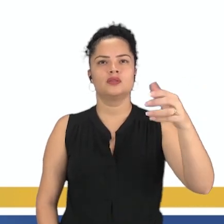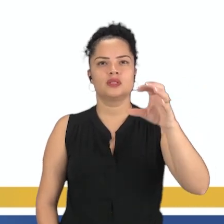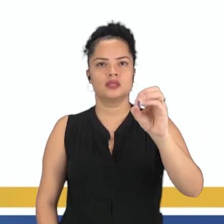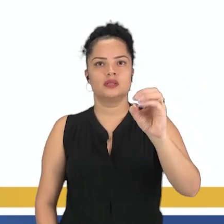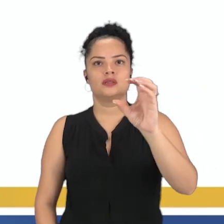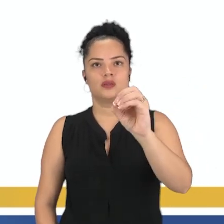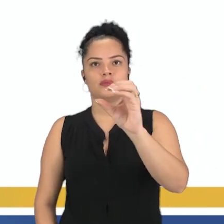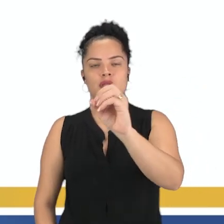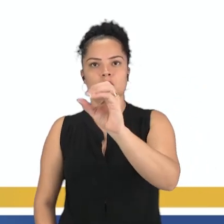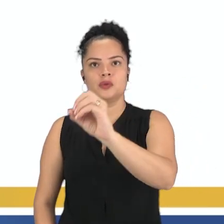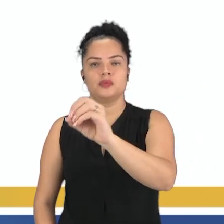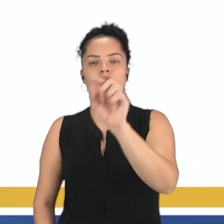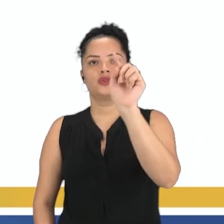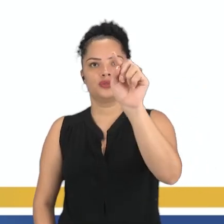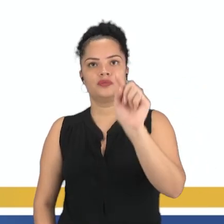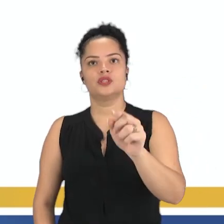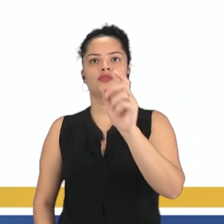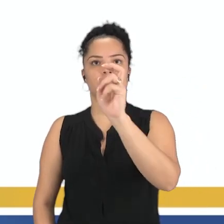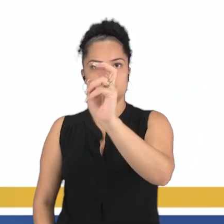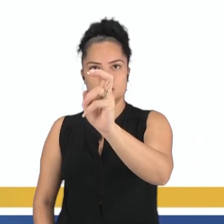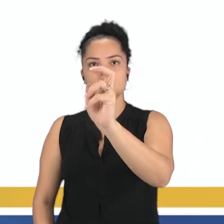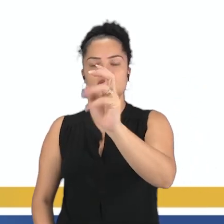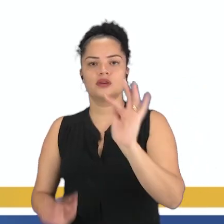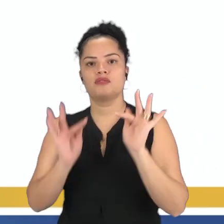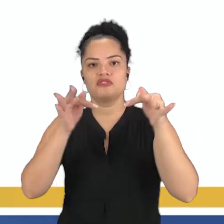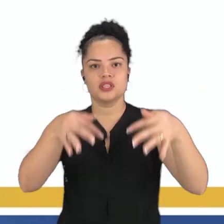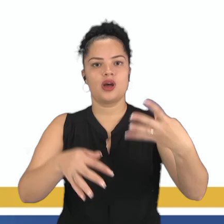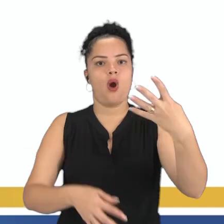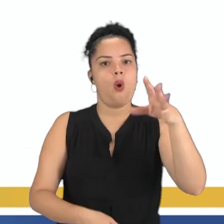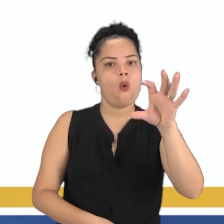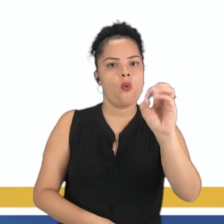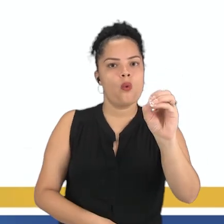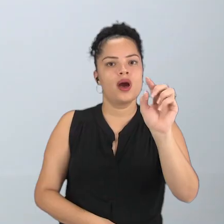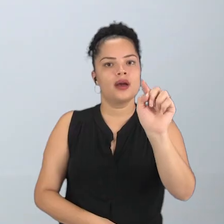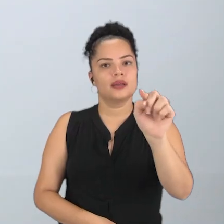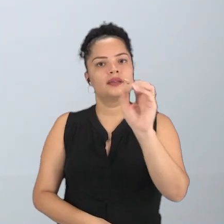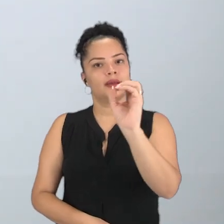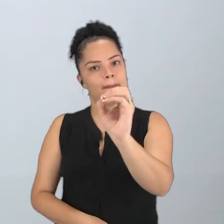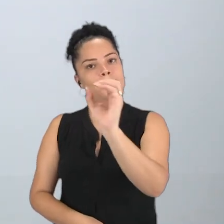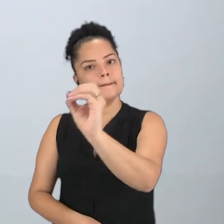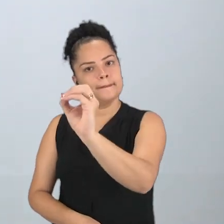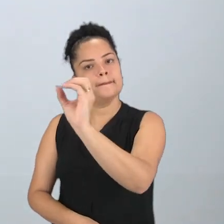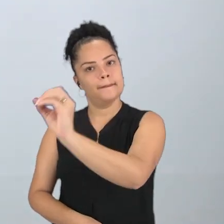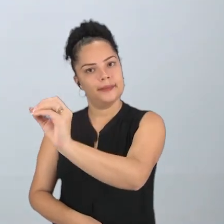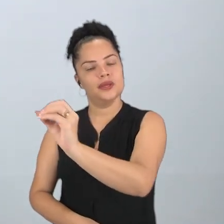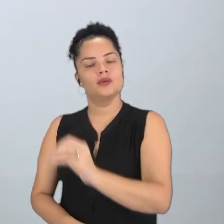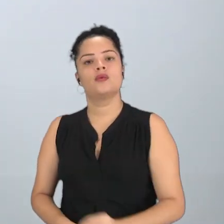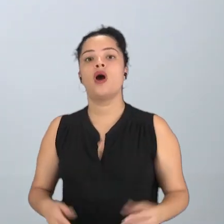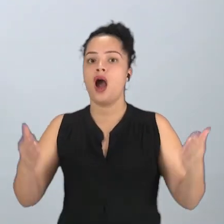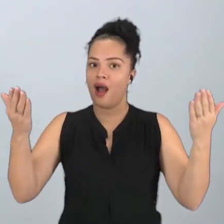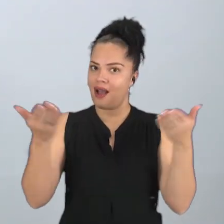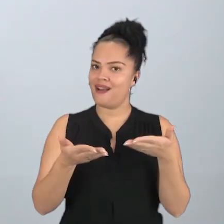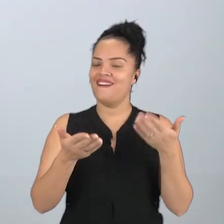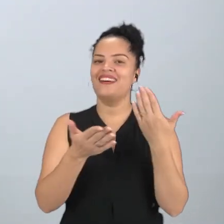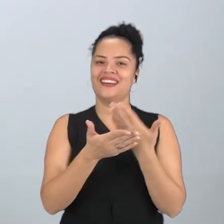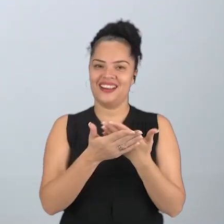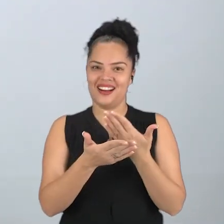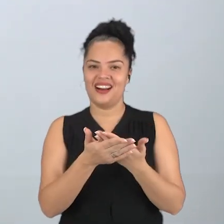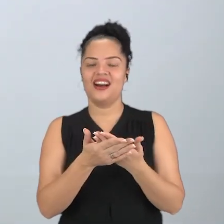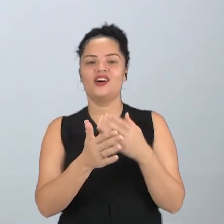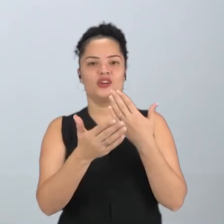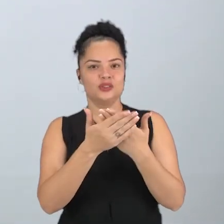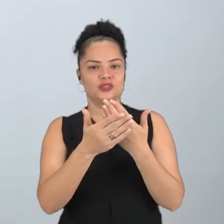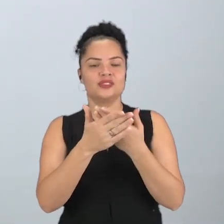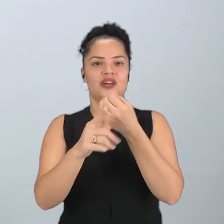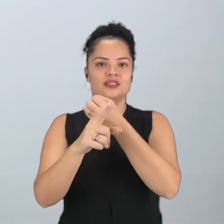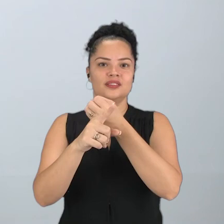mil. Então, assim nós finalizamos a divisão, ok? Então, voltando aqui para mim. Essa foi a nossa aula de hoje. Hoje nós estudamos sobre a